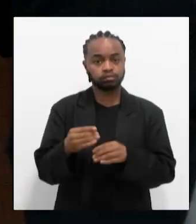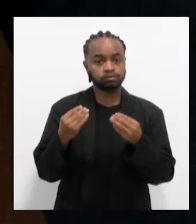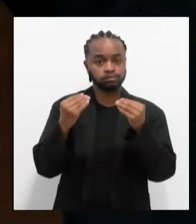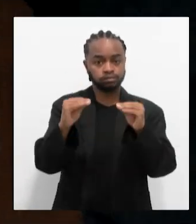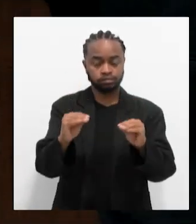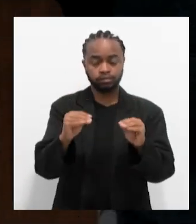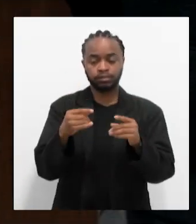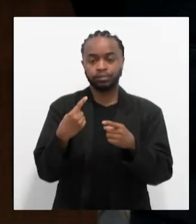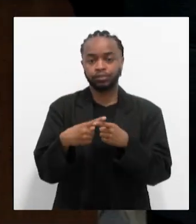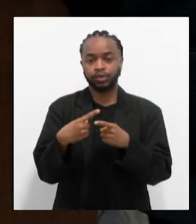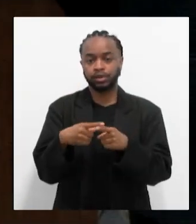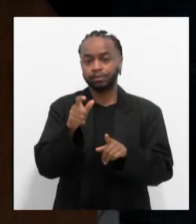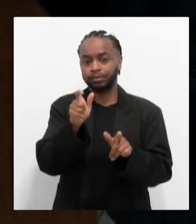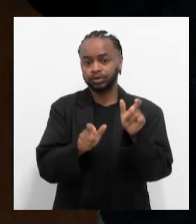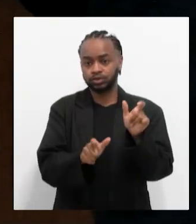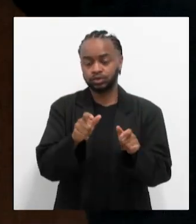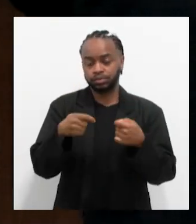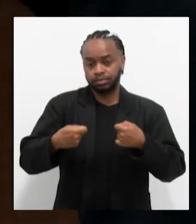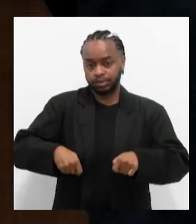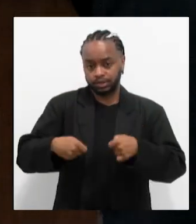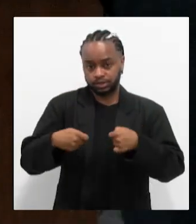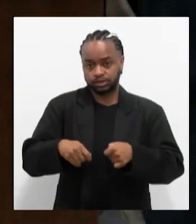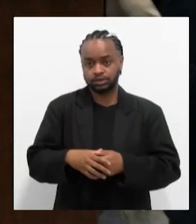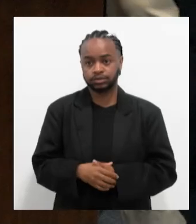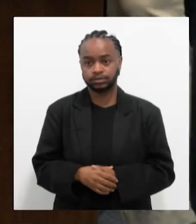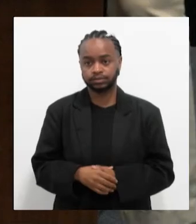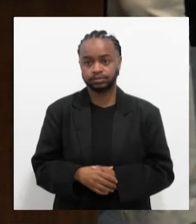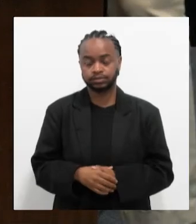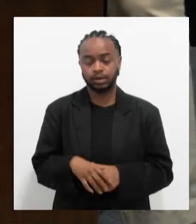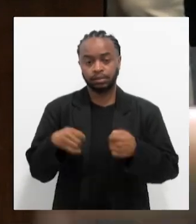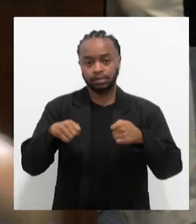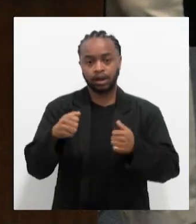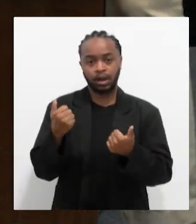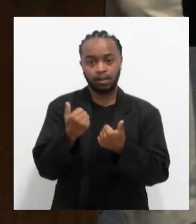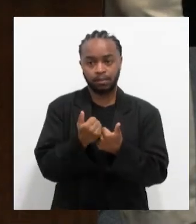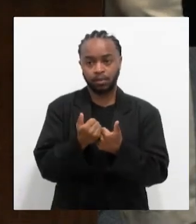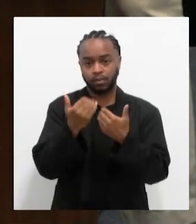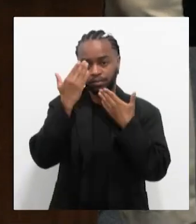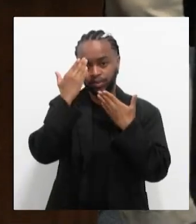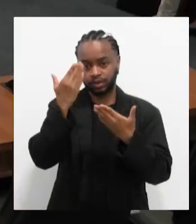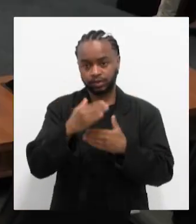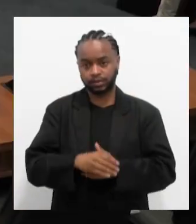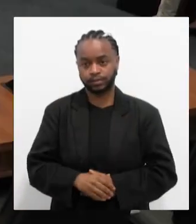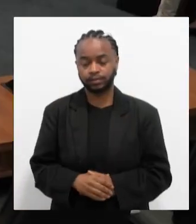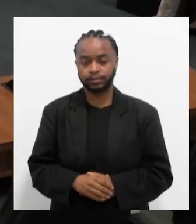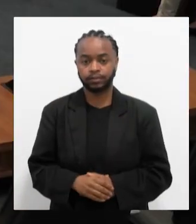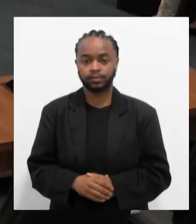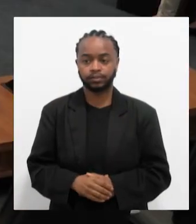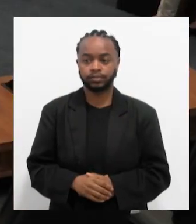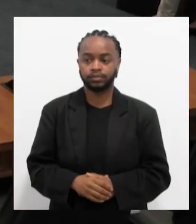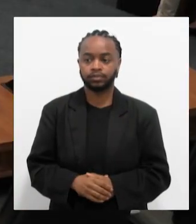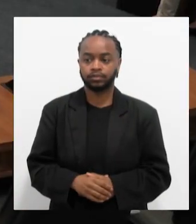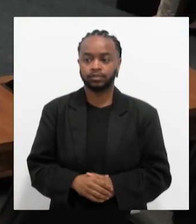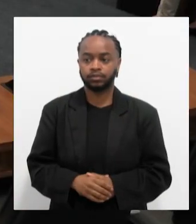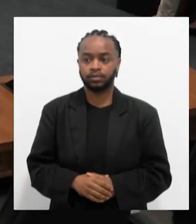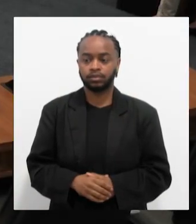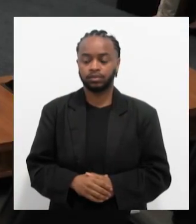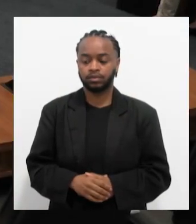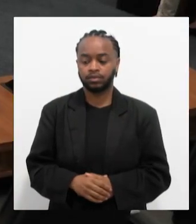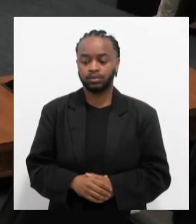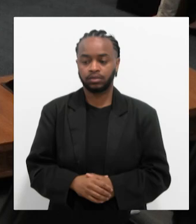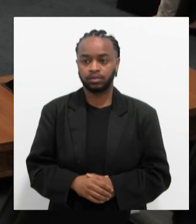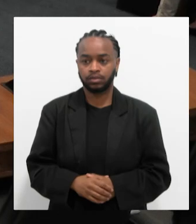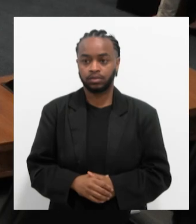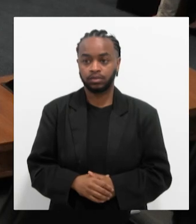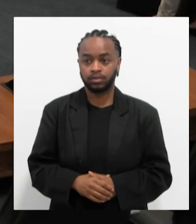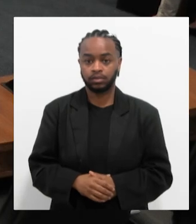incisivamente, porque as pessoas necessitam desse apoio, desse suporte. Muito obrigado. Presidente, só para